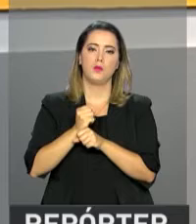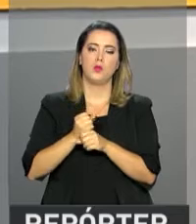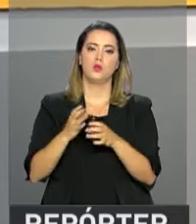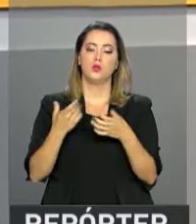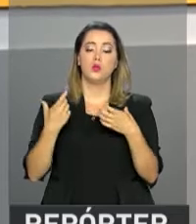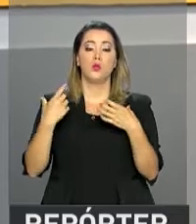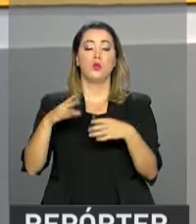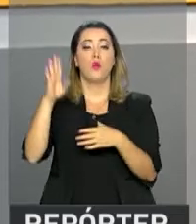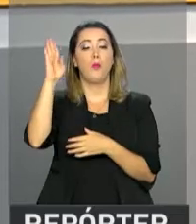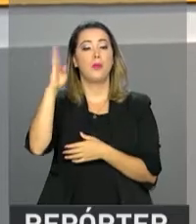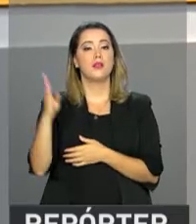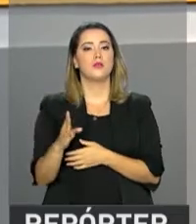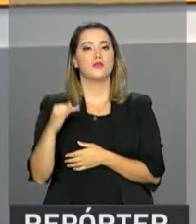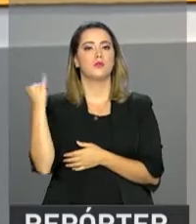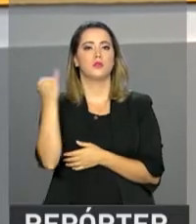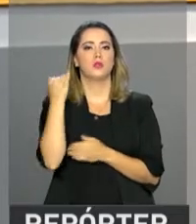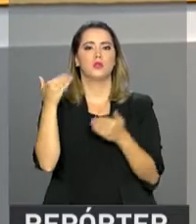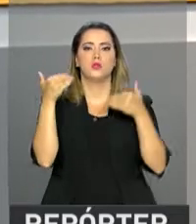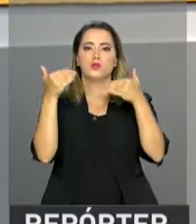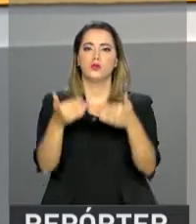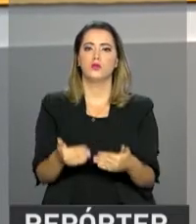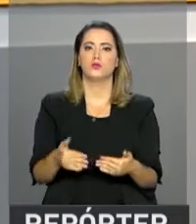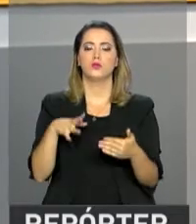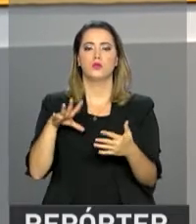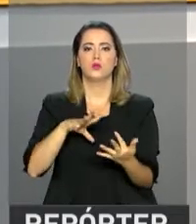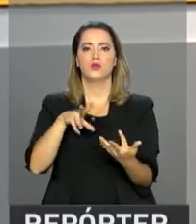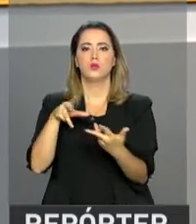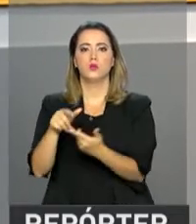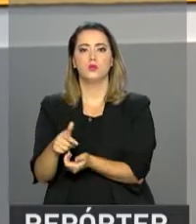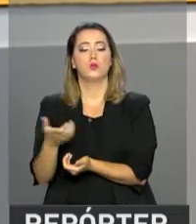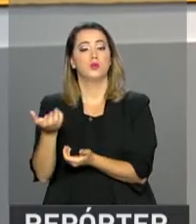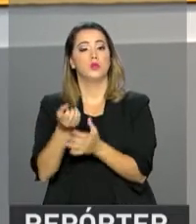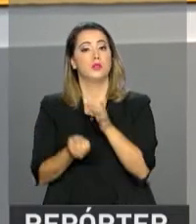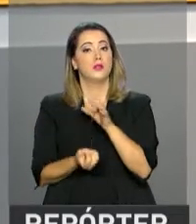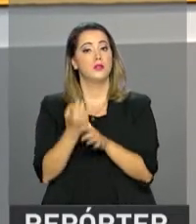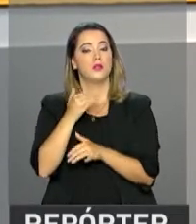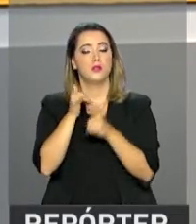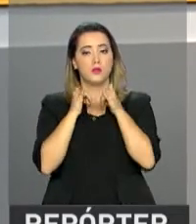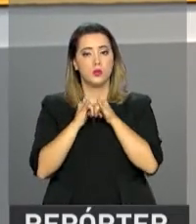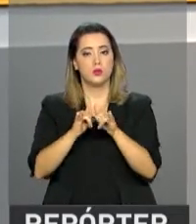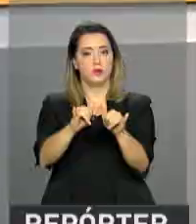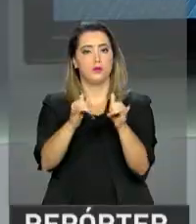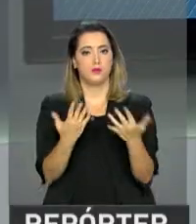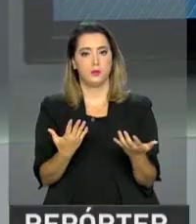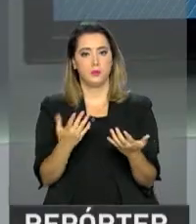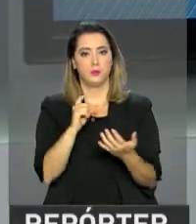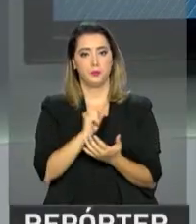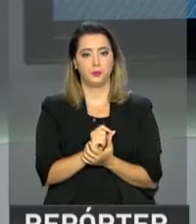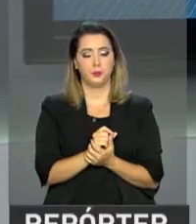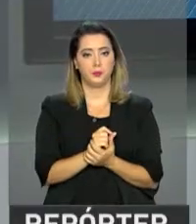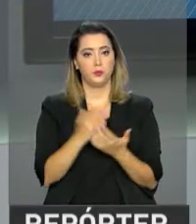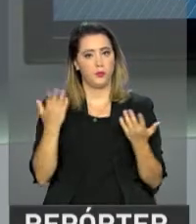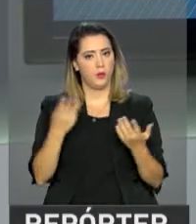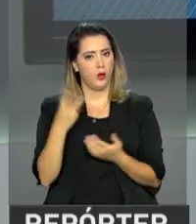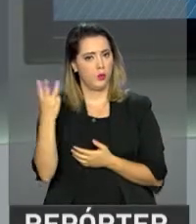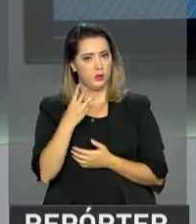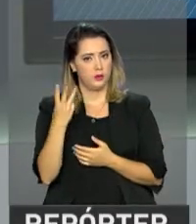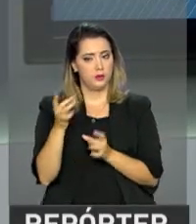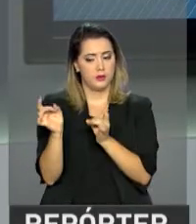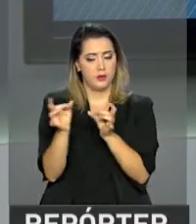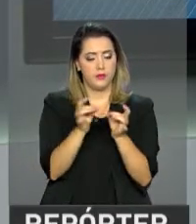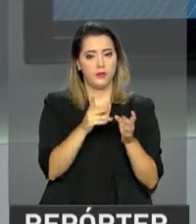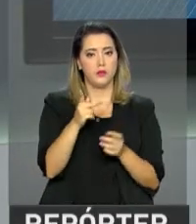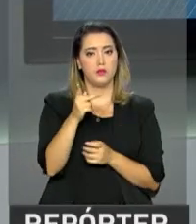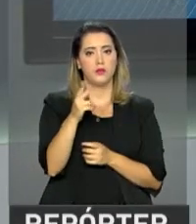em uma posição estratégica frente à grande demanda mundial por fontes geradoras de energia com a terceira rodada de